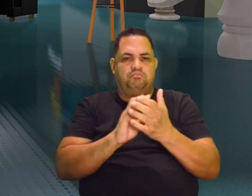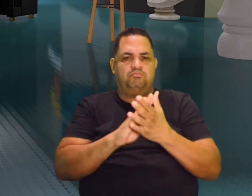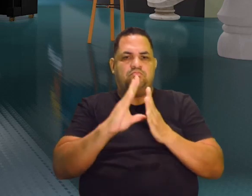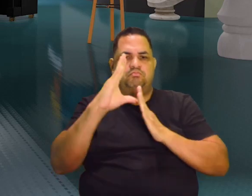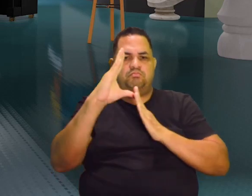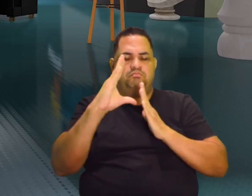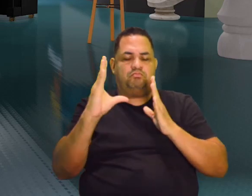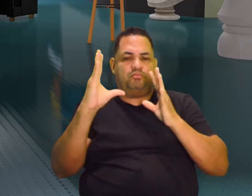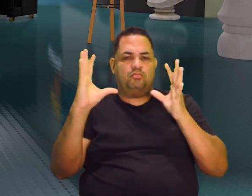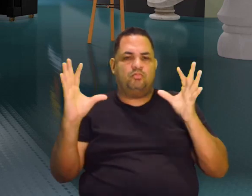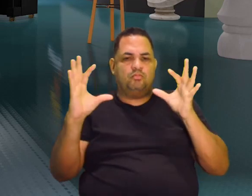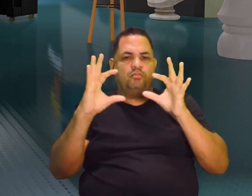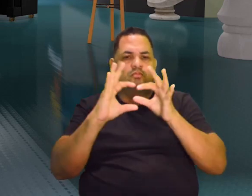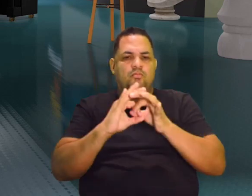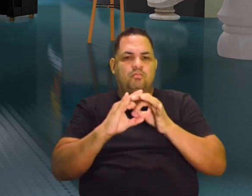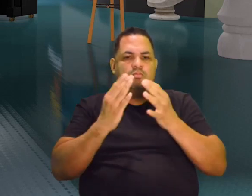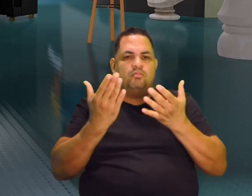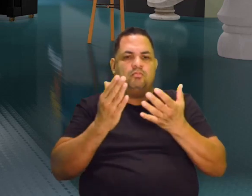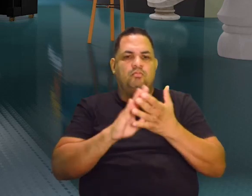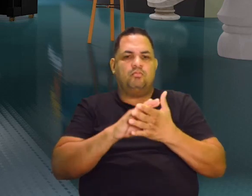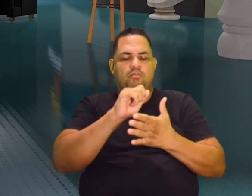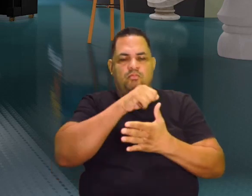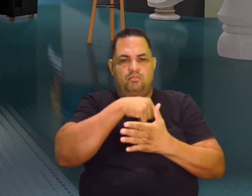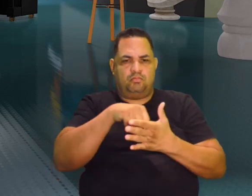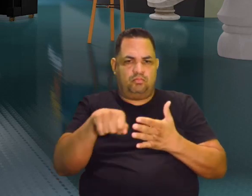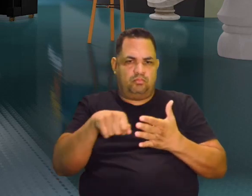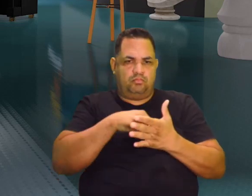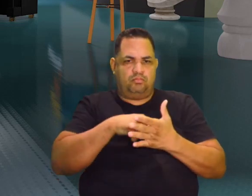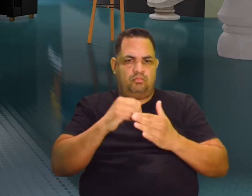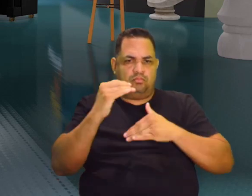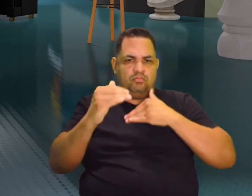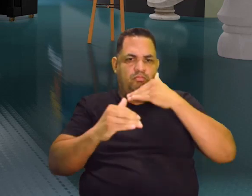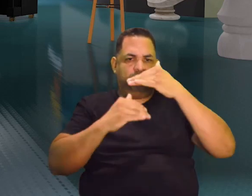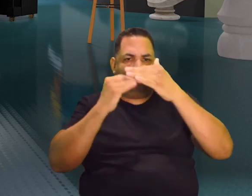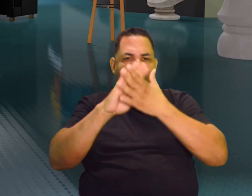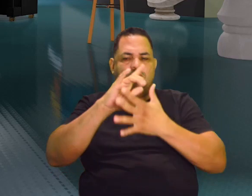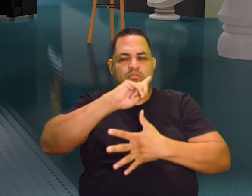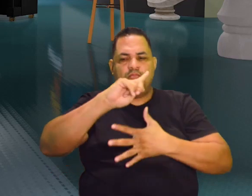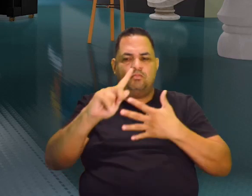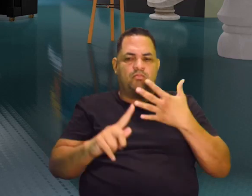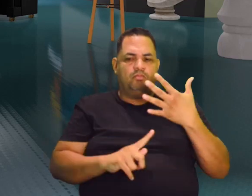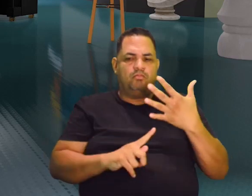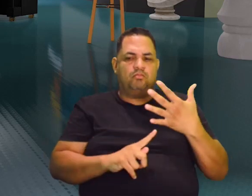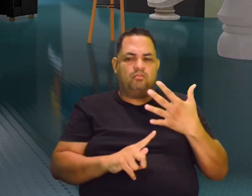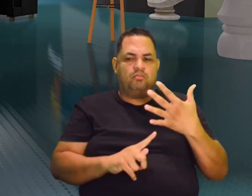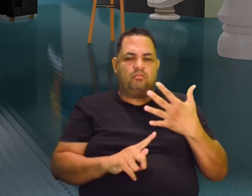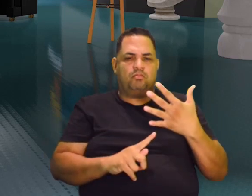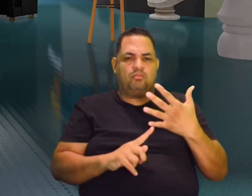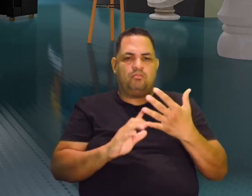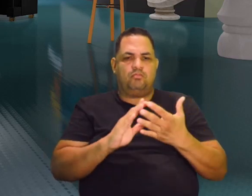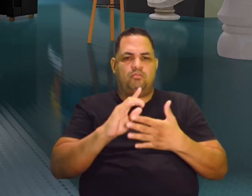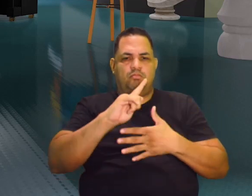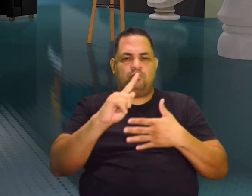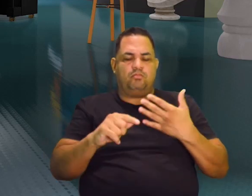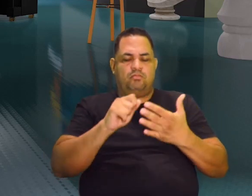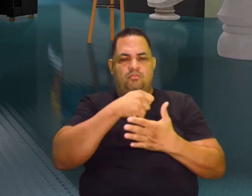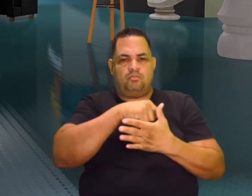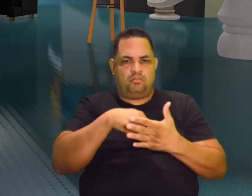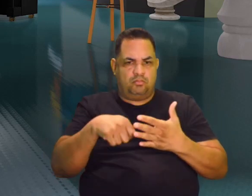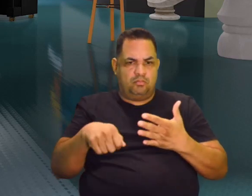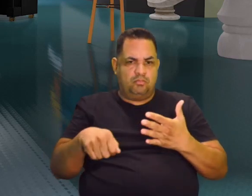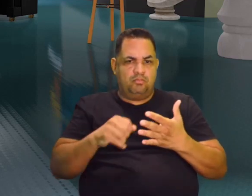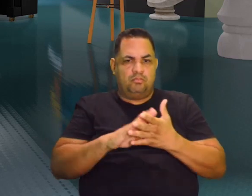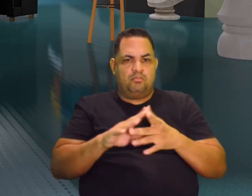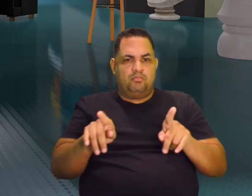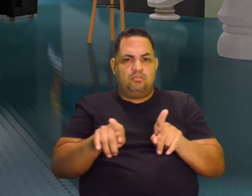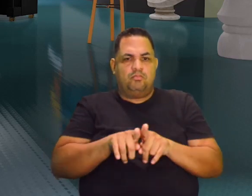contexto, então, da escrita, né, do desenvolvimento dos gêneros de escrita e